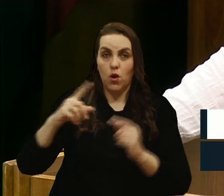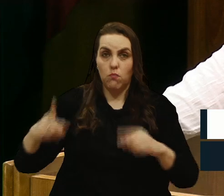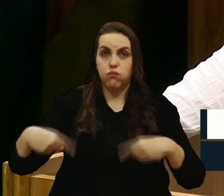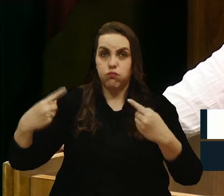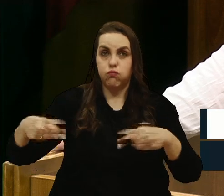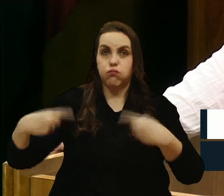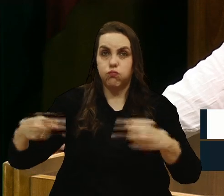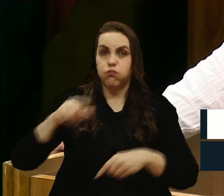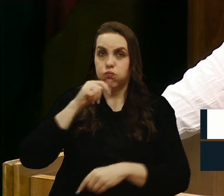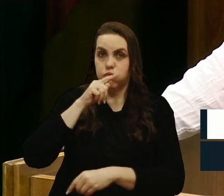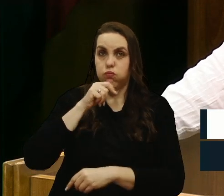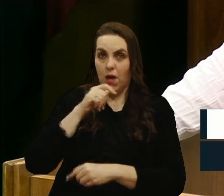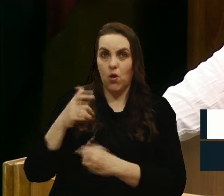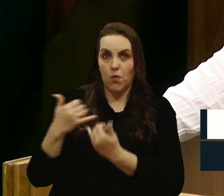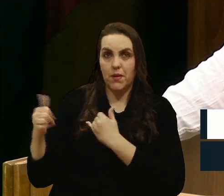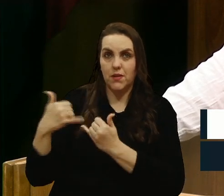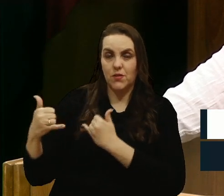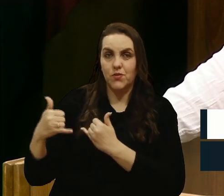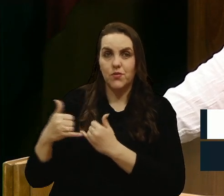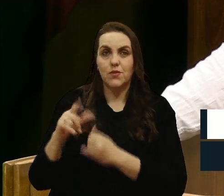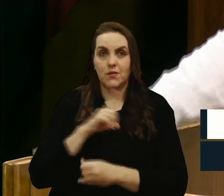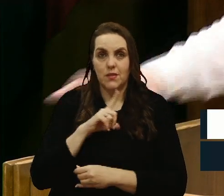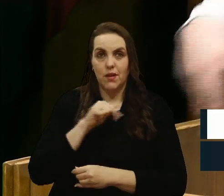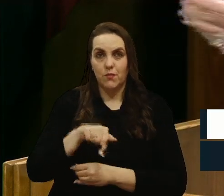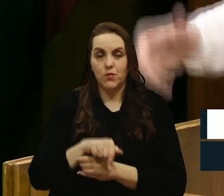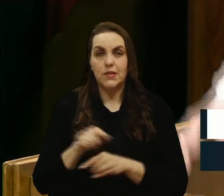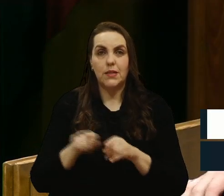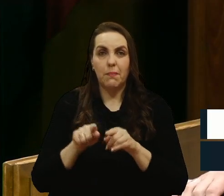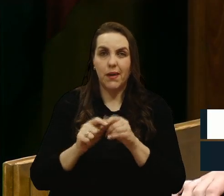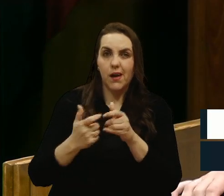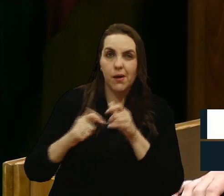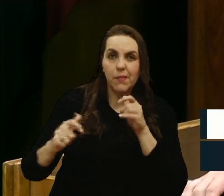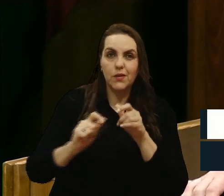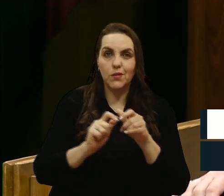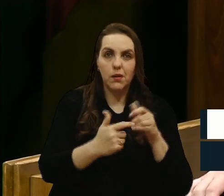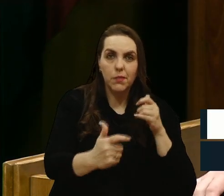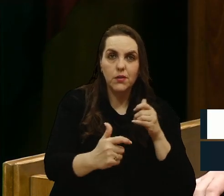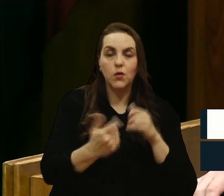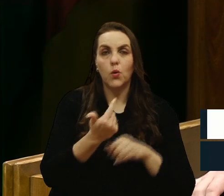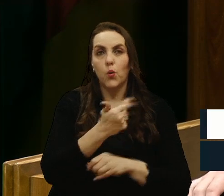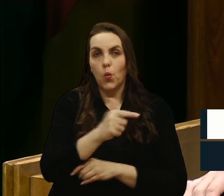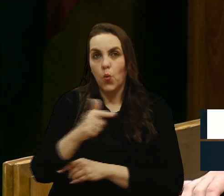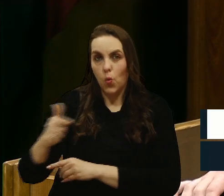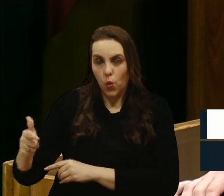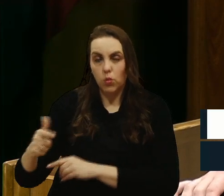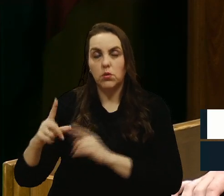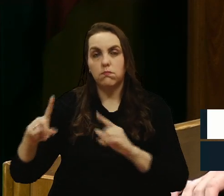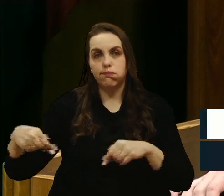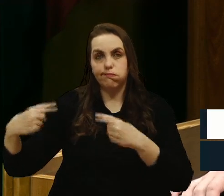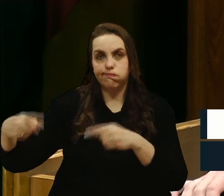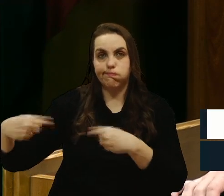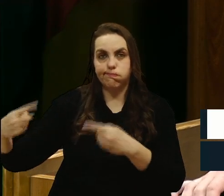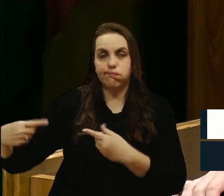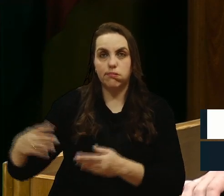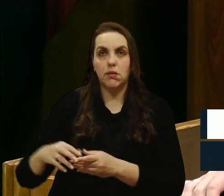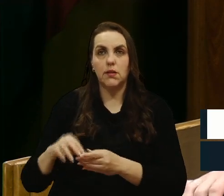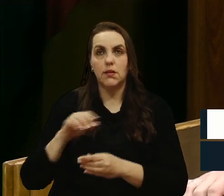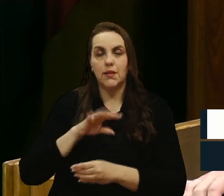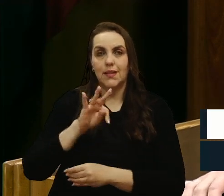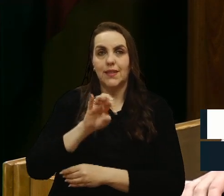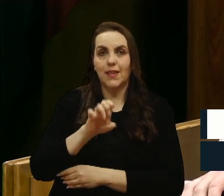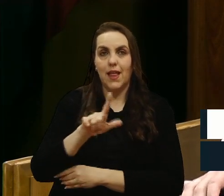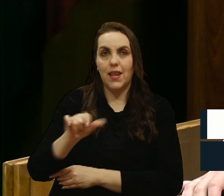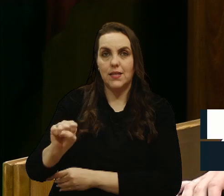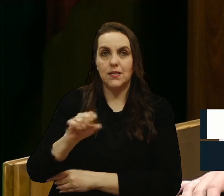temos. Fez ainda pequenas ampliações em outras usinas, como Teles